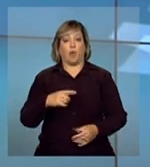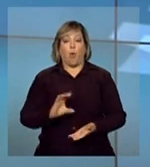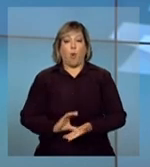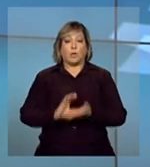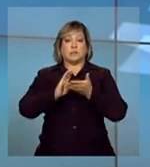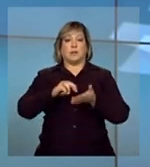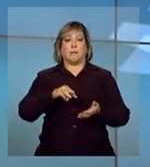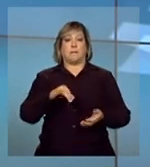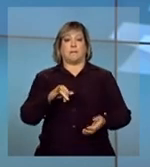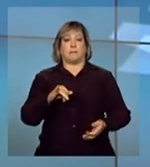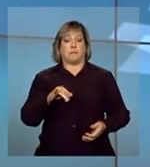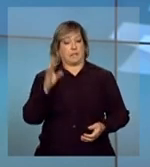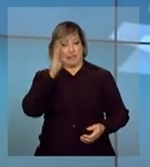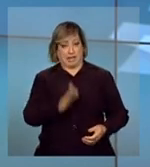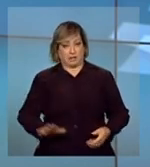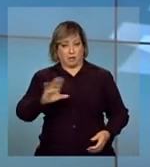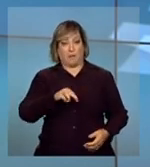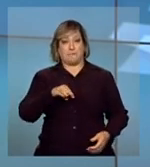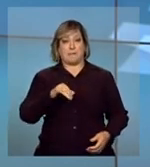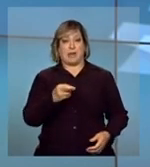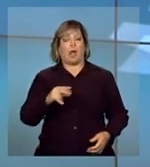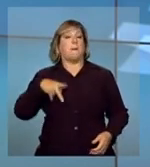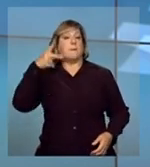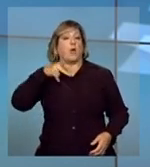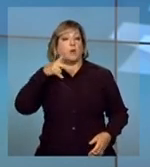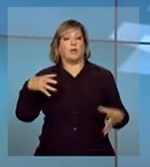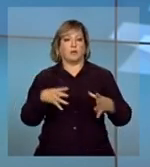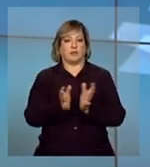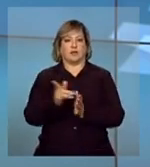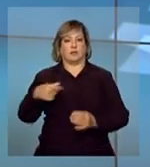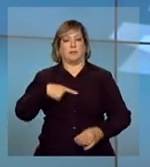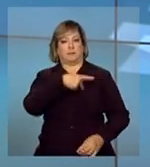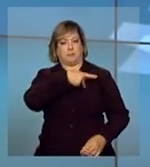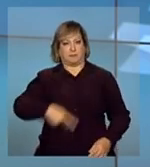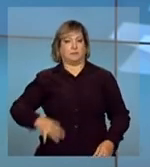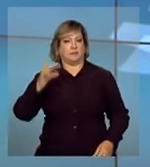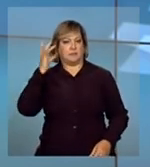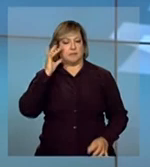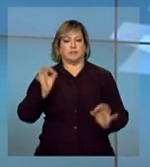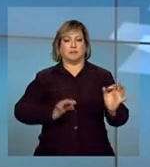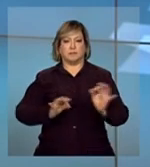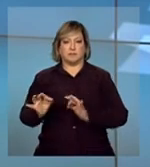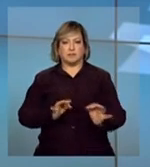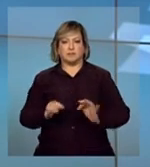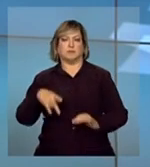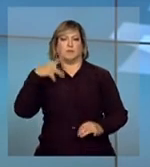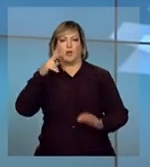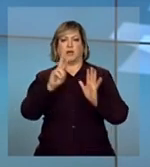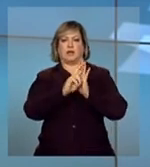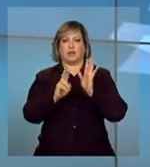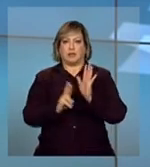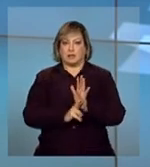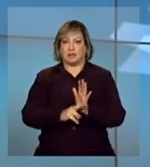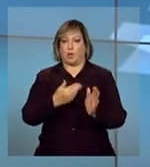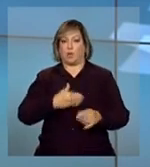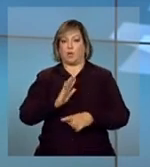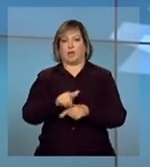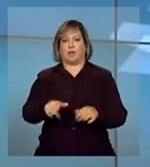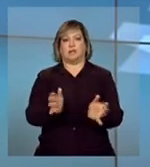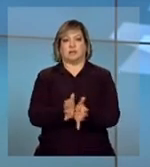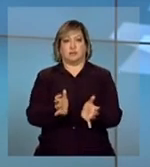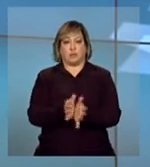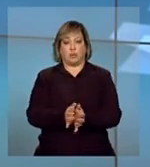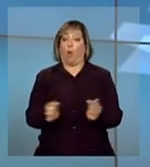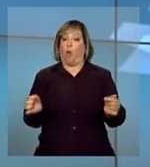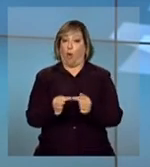Política Mineral, órgão que vai assessorar a Presidência da República na formulação de políticas públicas para o setor.